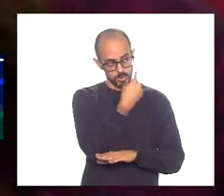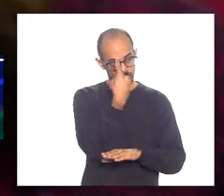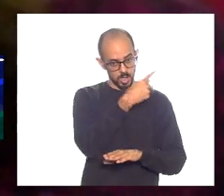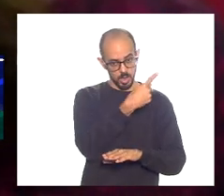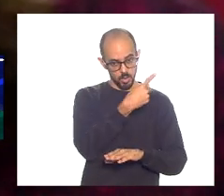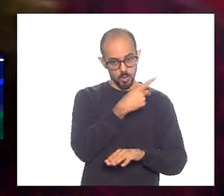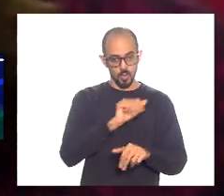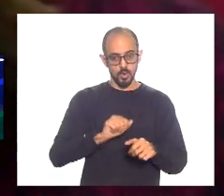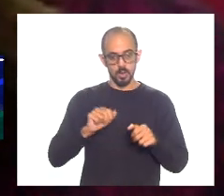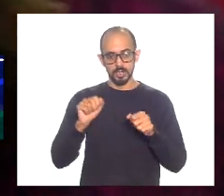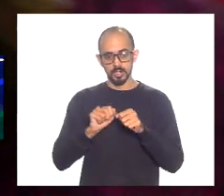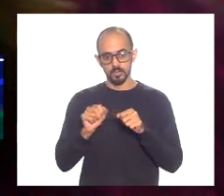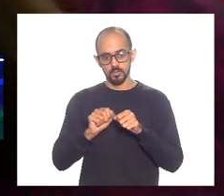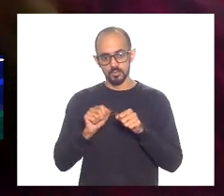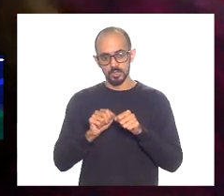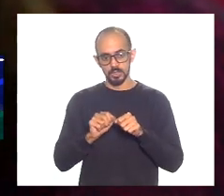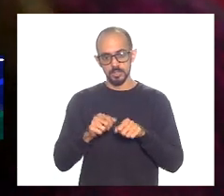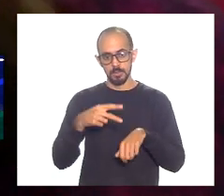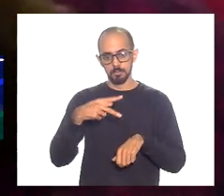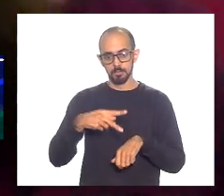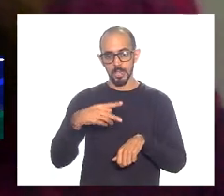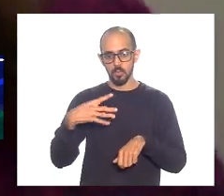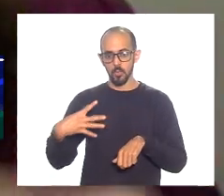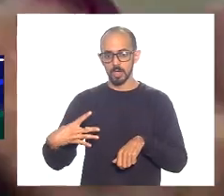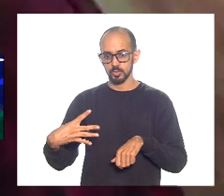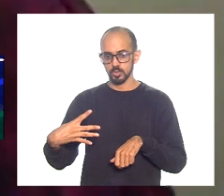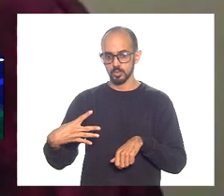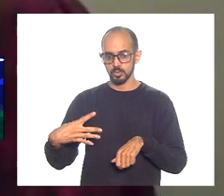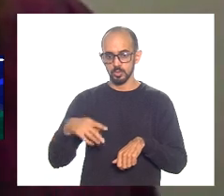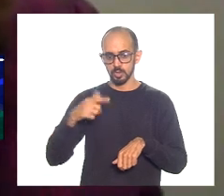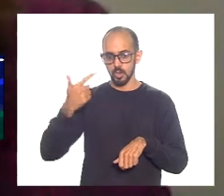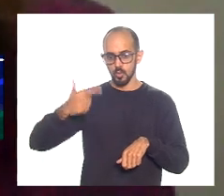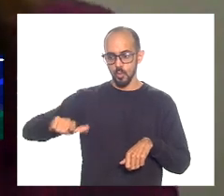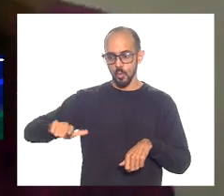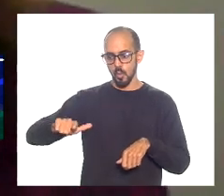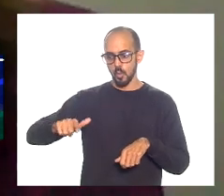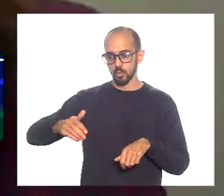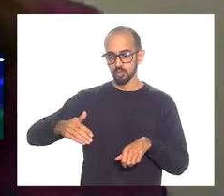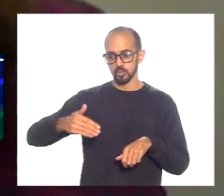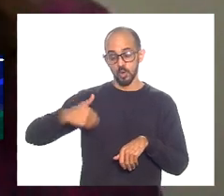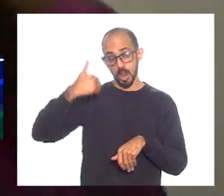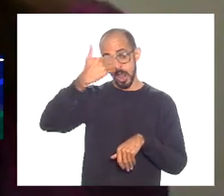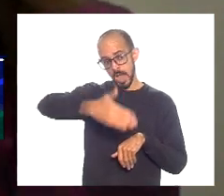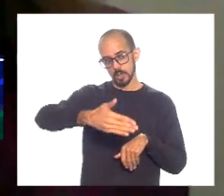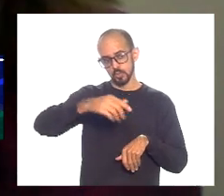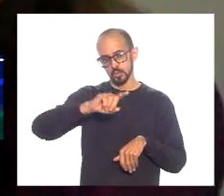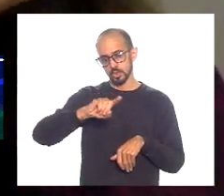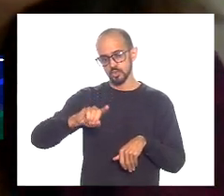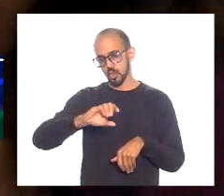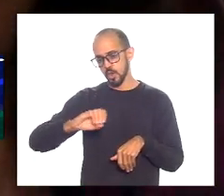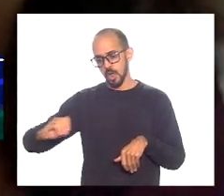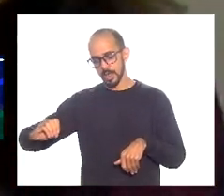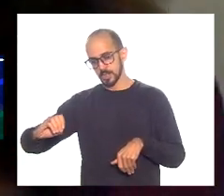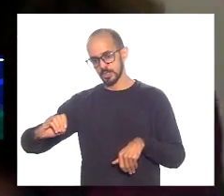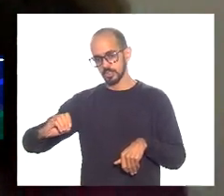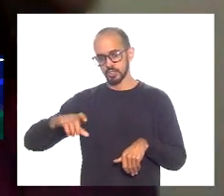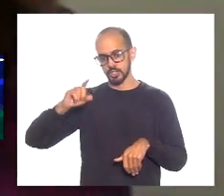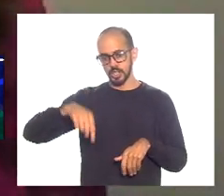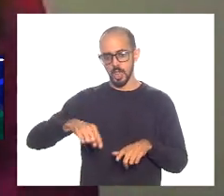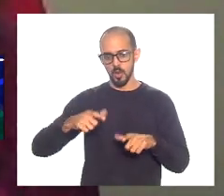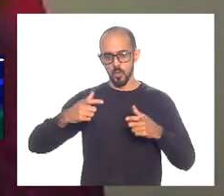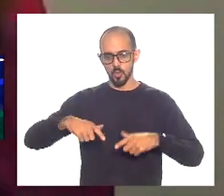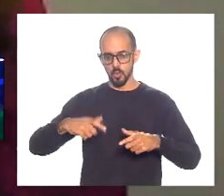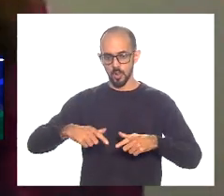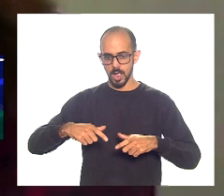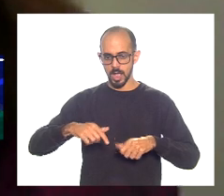dessa feita também na AP4, que pega o outro lado da Zona Oeste, um lado